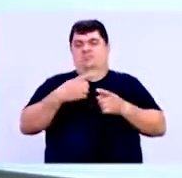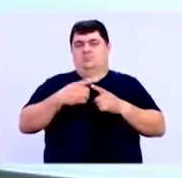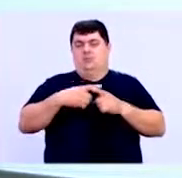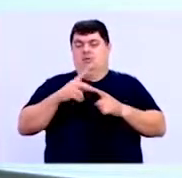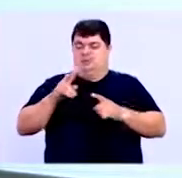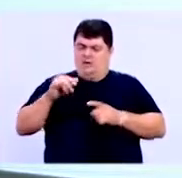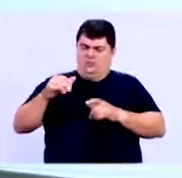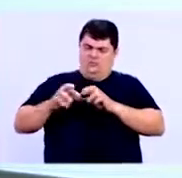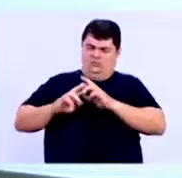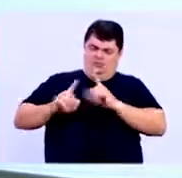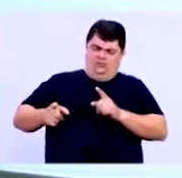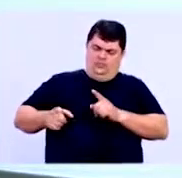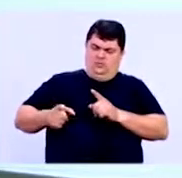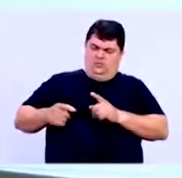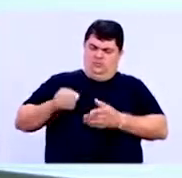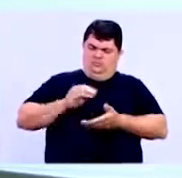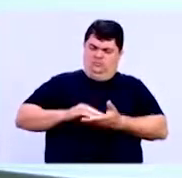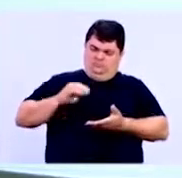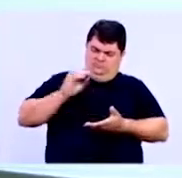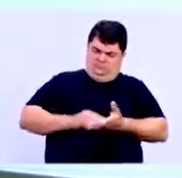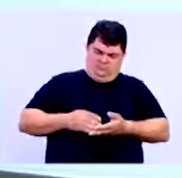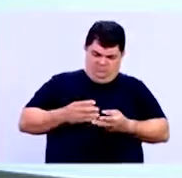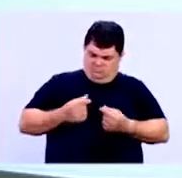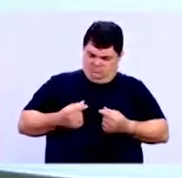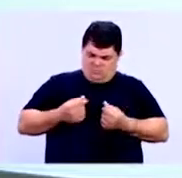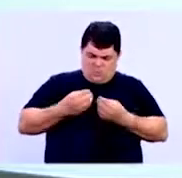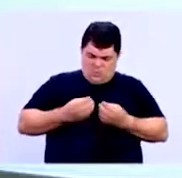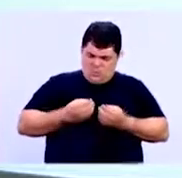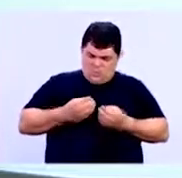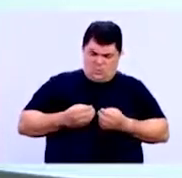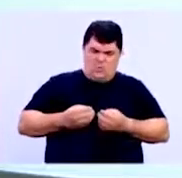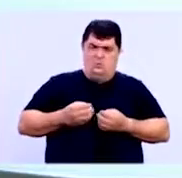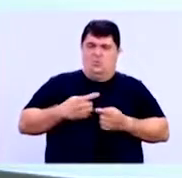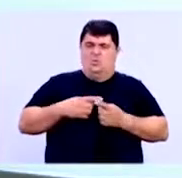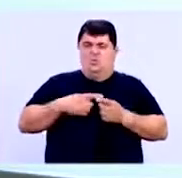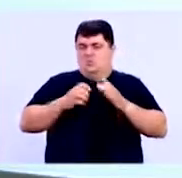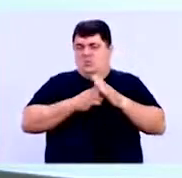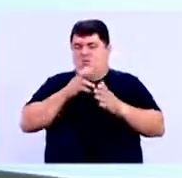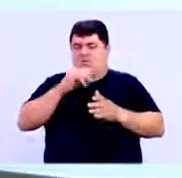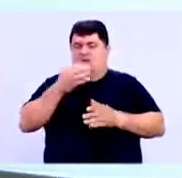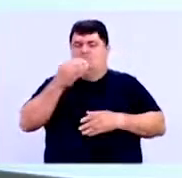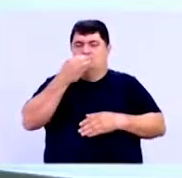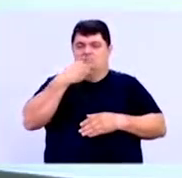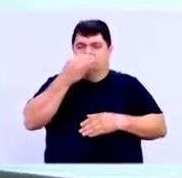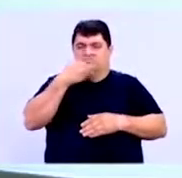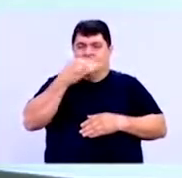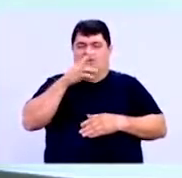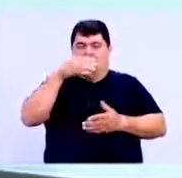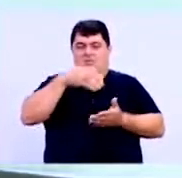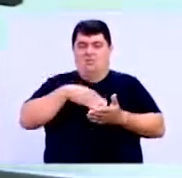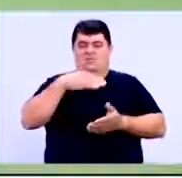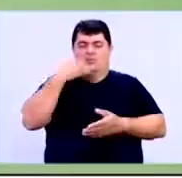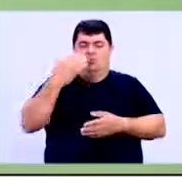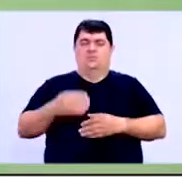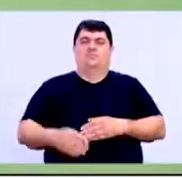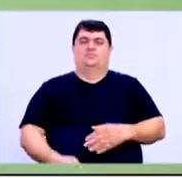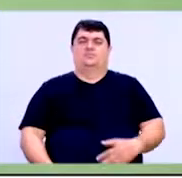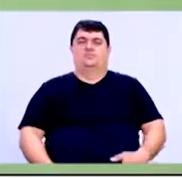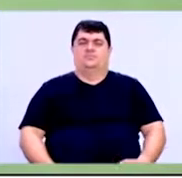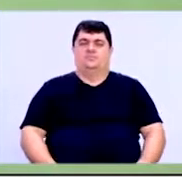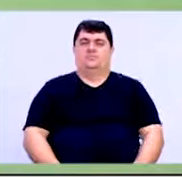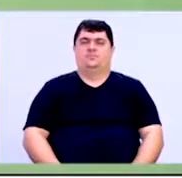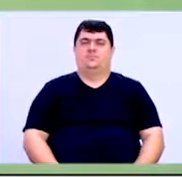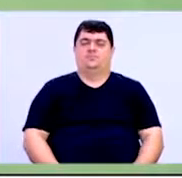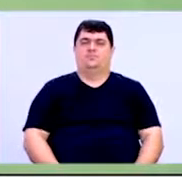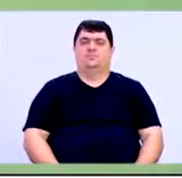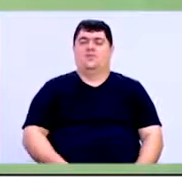financeiro, na empresa, e ainda assim faz com que a empresa comece a ter insolvência. Tudo bem, professora? Um exemplo de como a